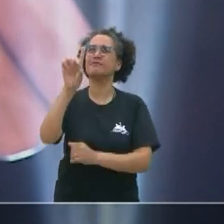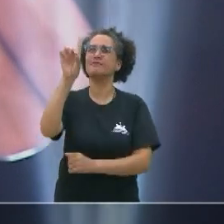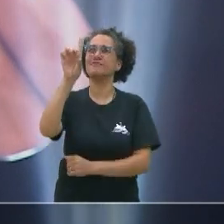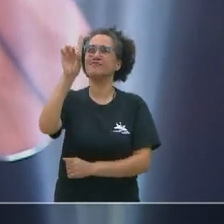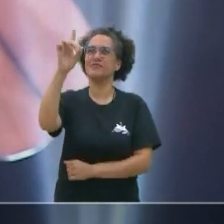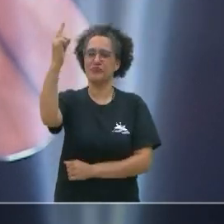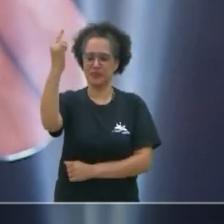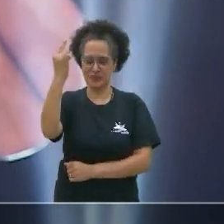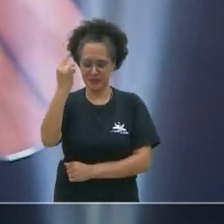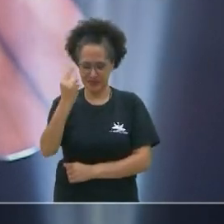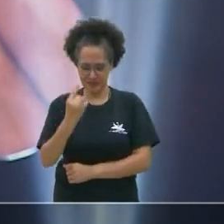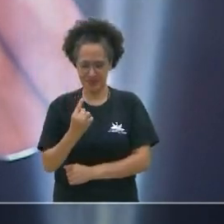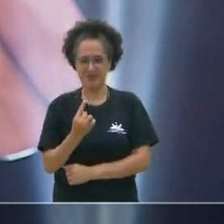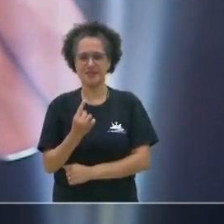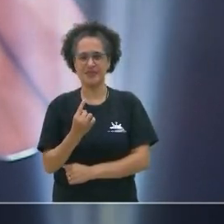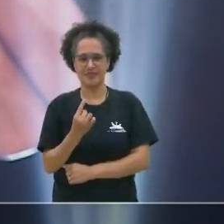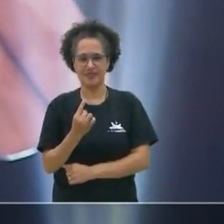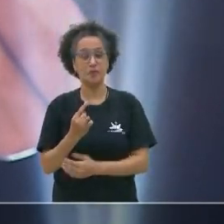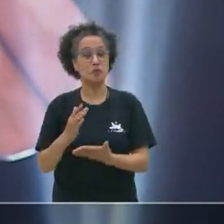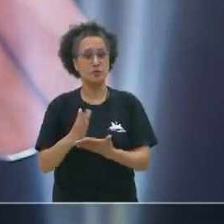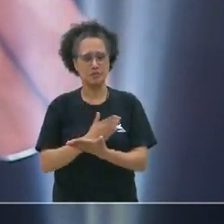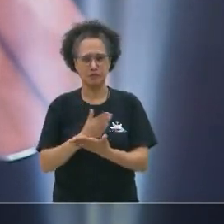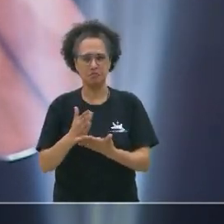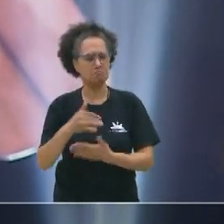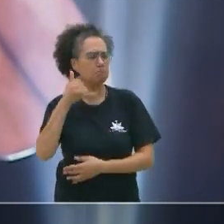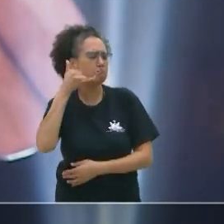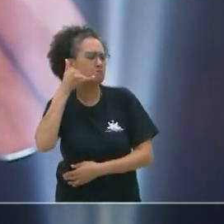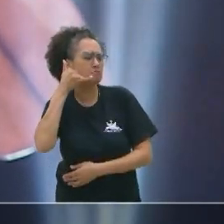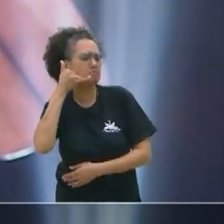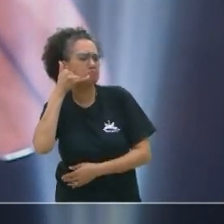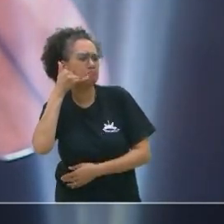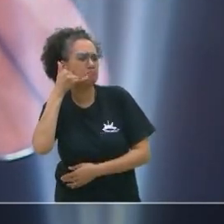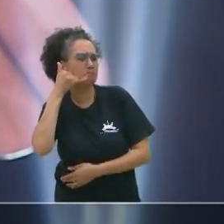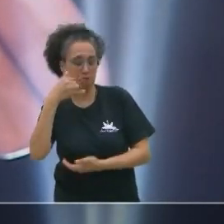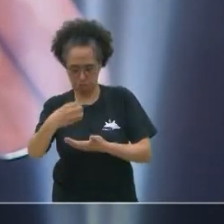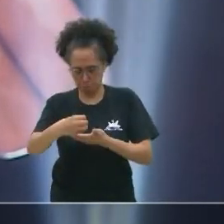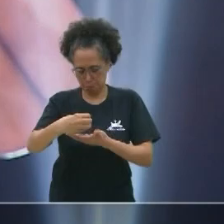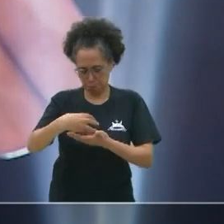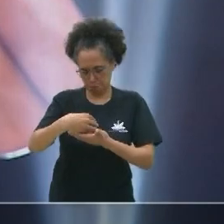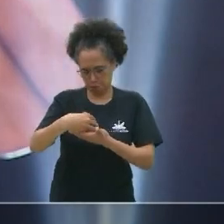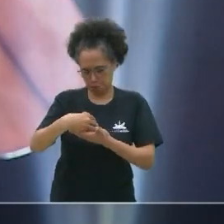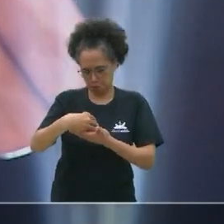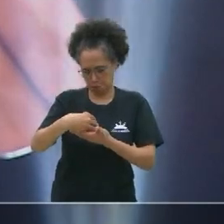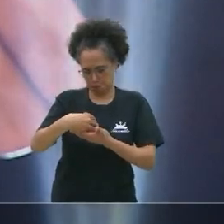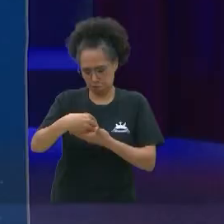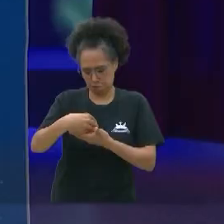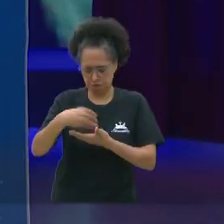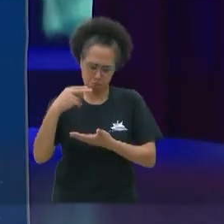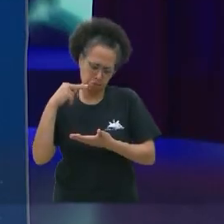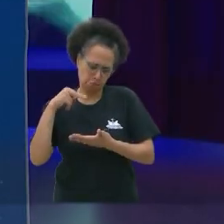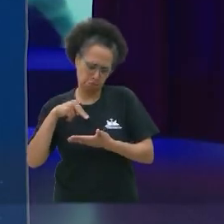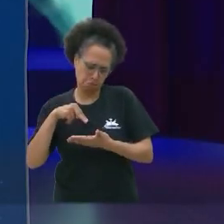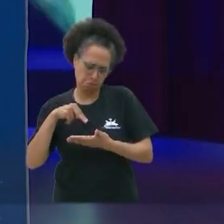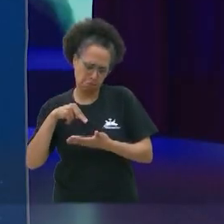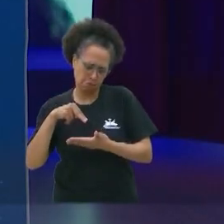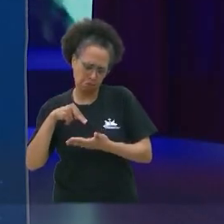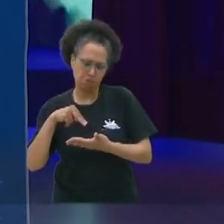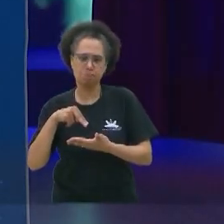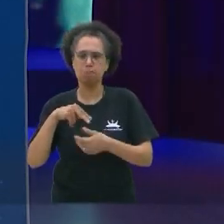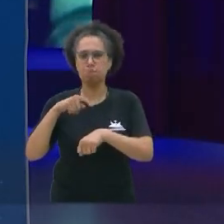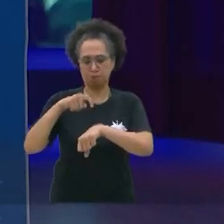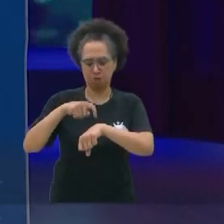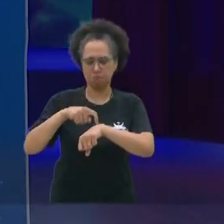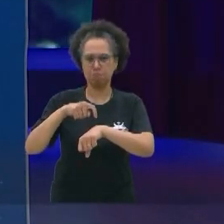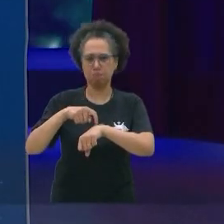vem. Às vezes num telefonema, numa mensagem, e horas quando a